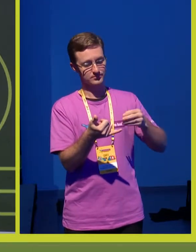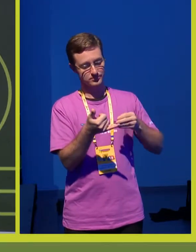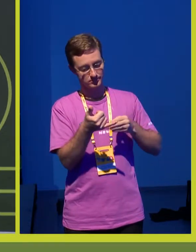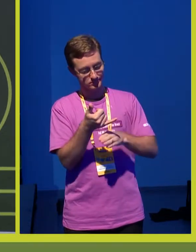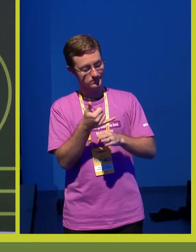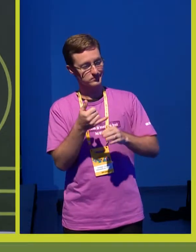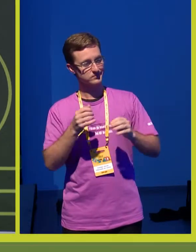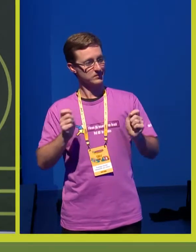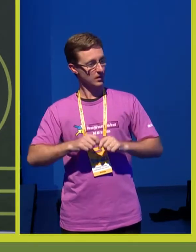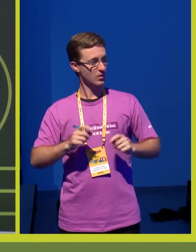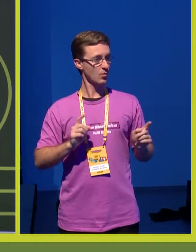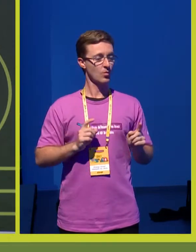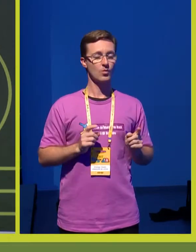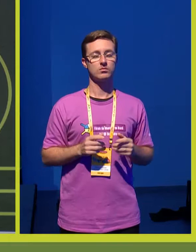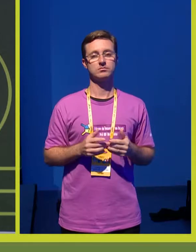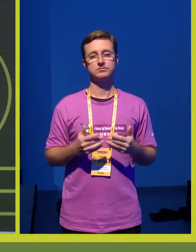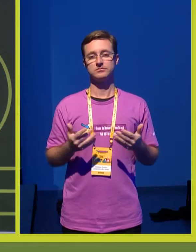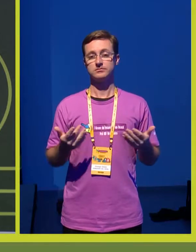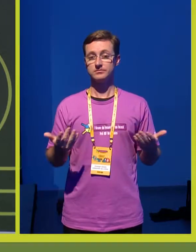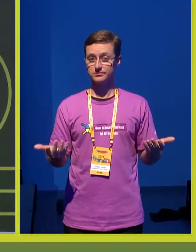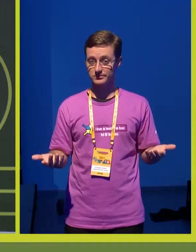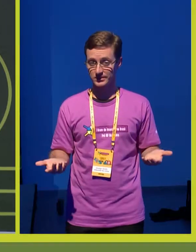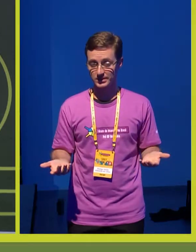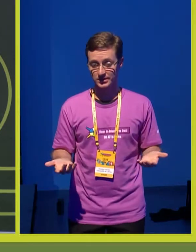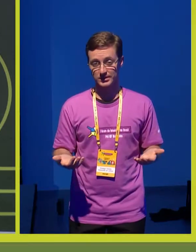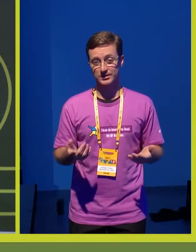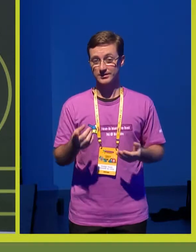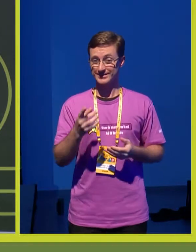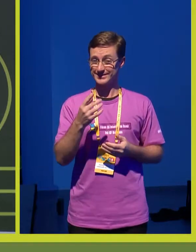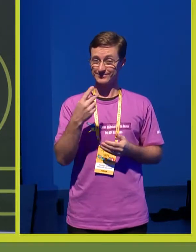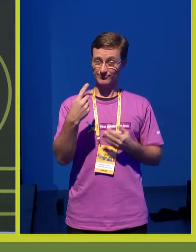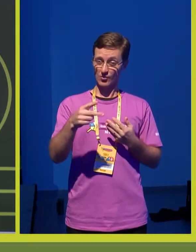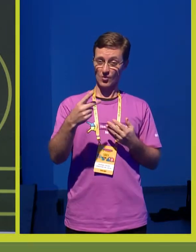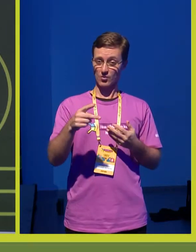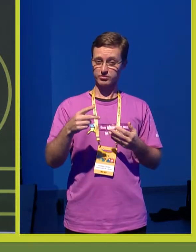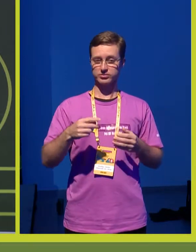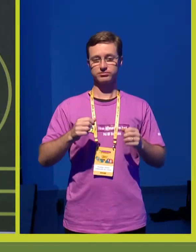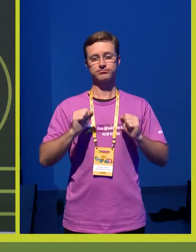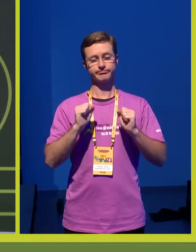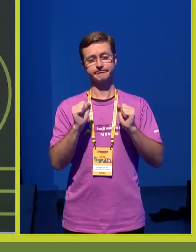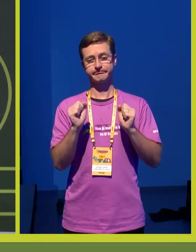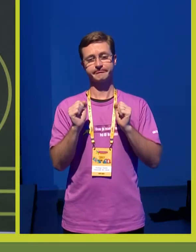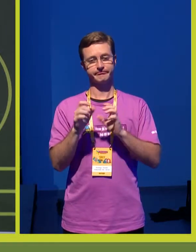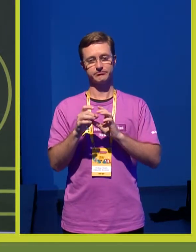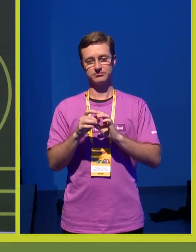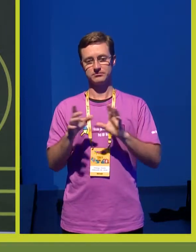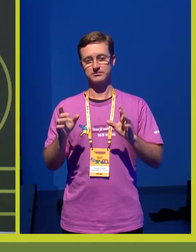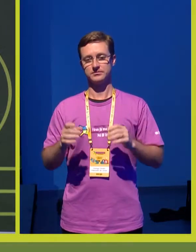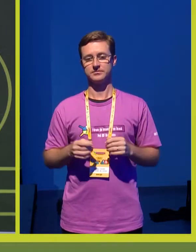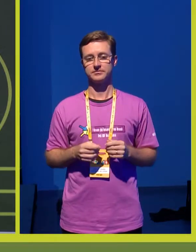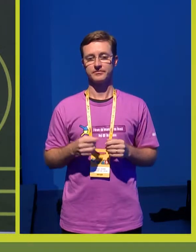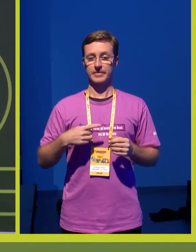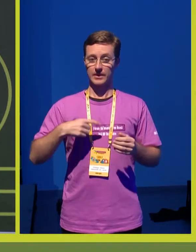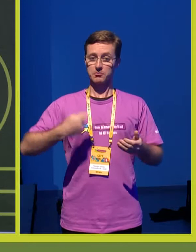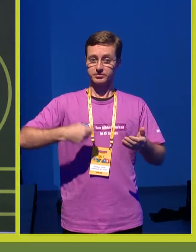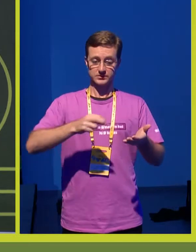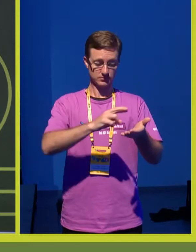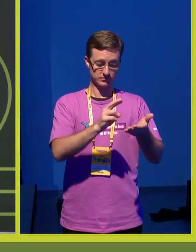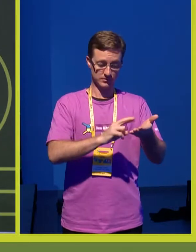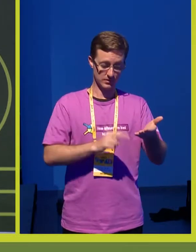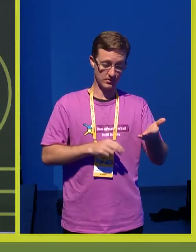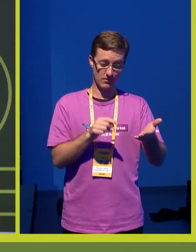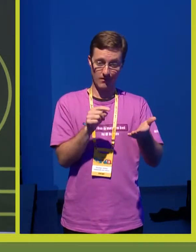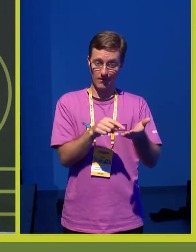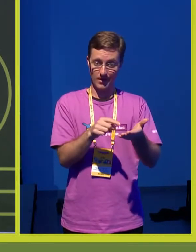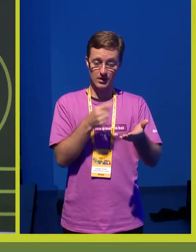acessar eu imagino que nesse caso bastante excepcional seria possível mas efetivamente deveria ter esse relatório e esse relatório seria